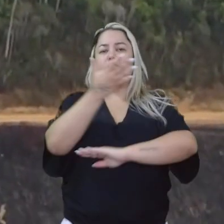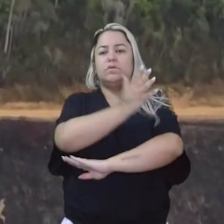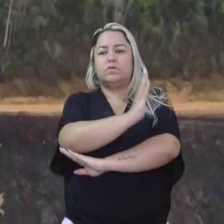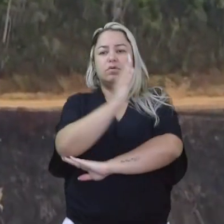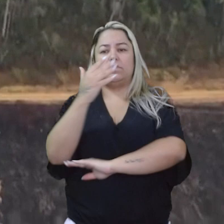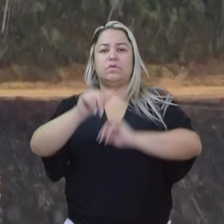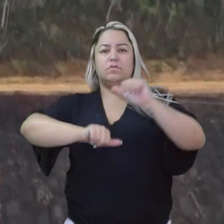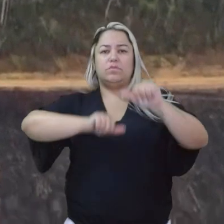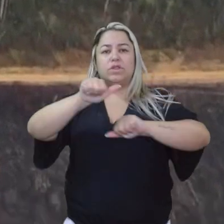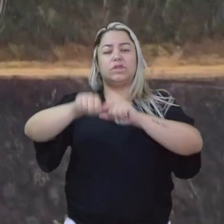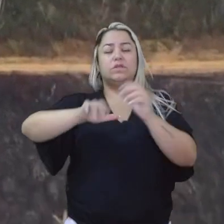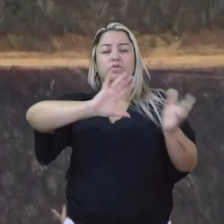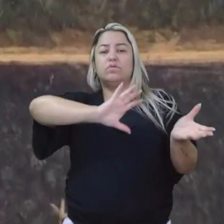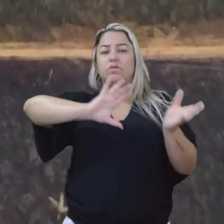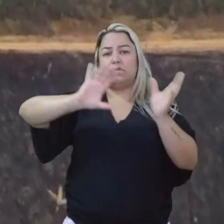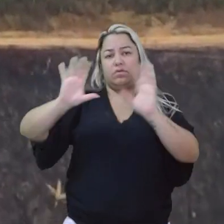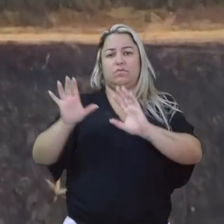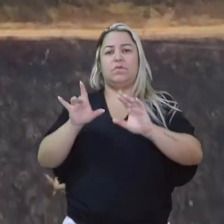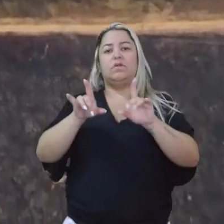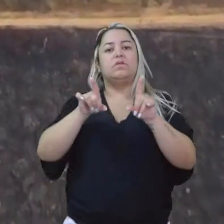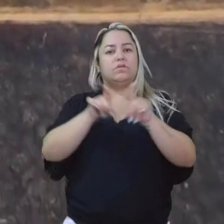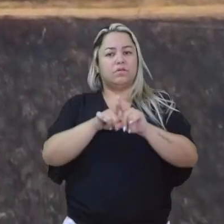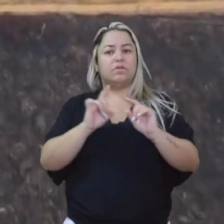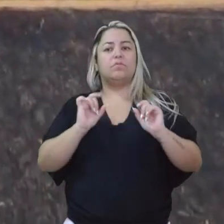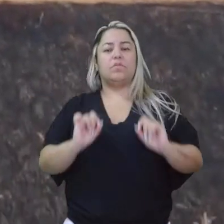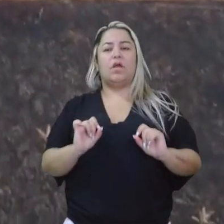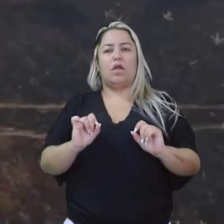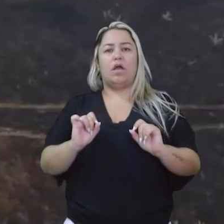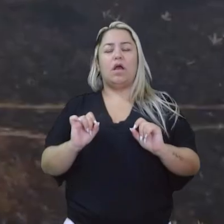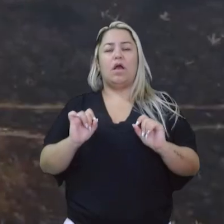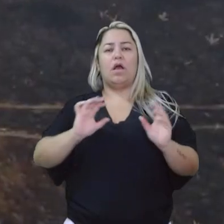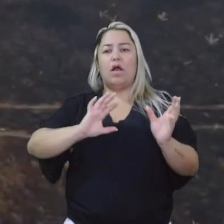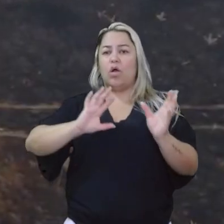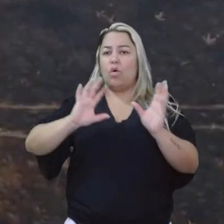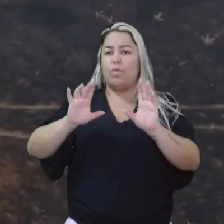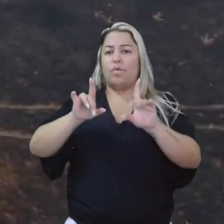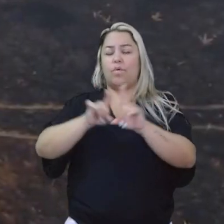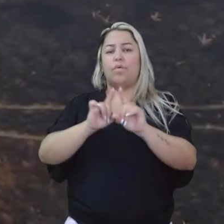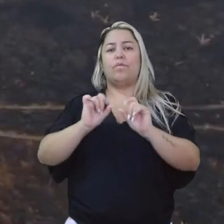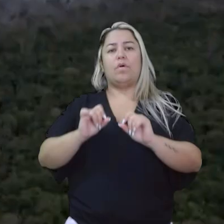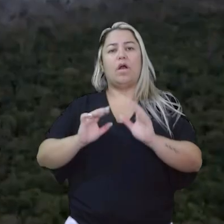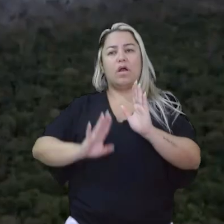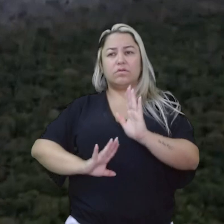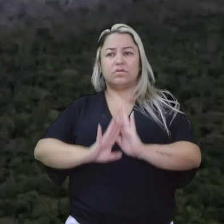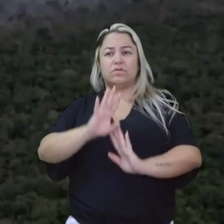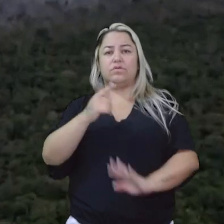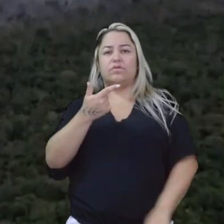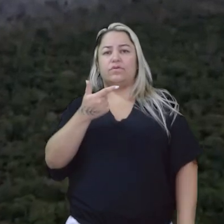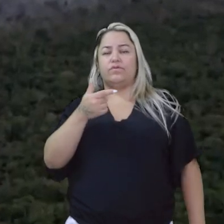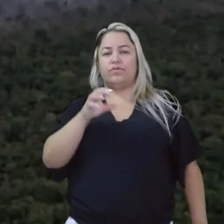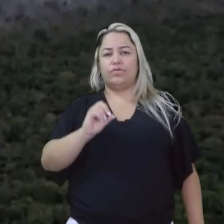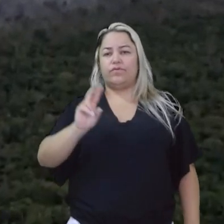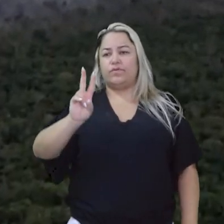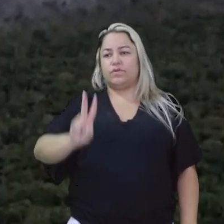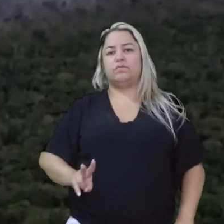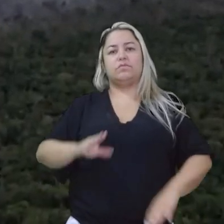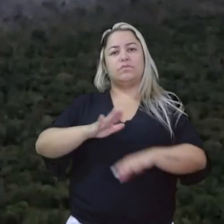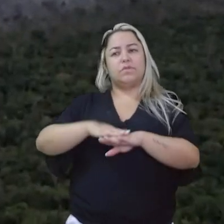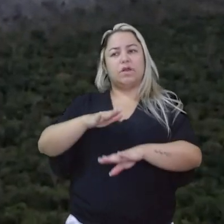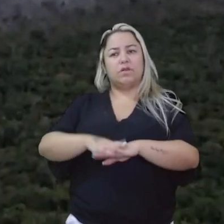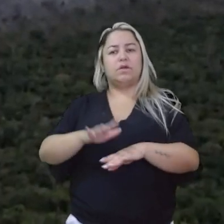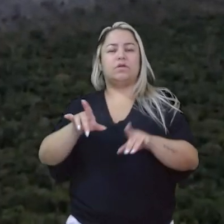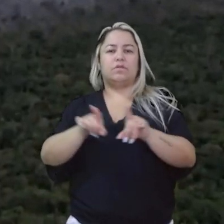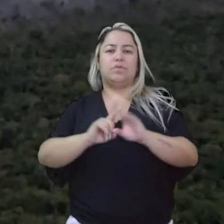do Meio Ambiente e Mudança do Clima, as condições meteorológicas extremas aumentaram em até 20 vezes